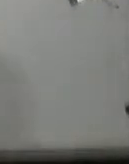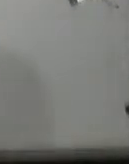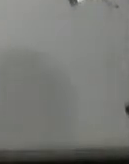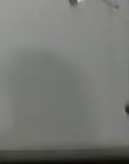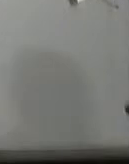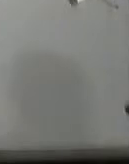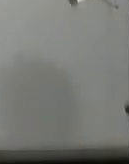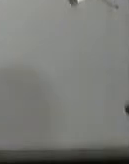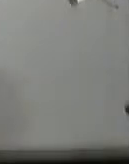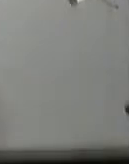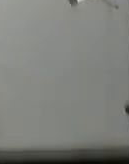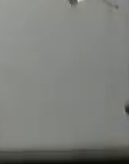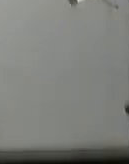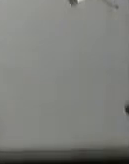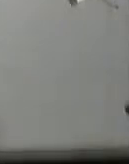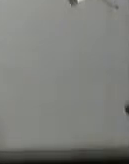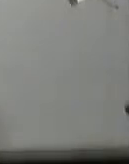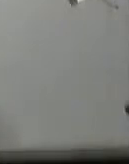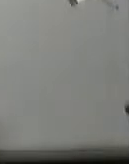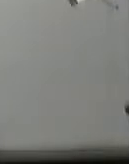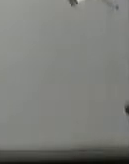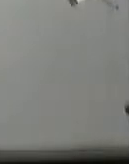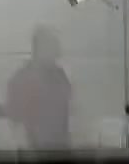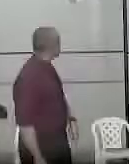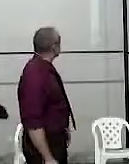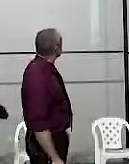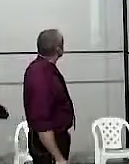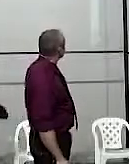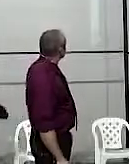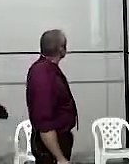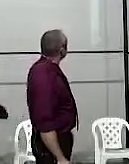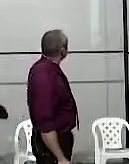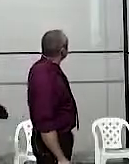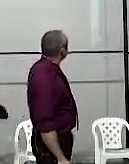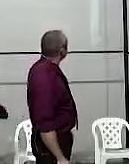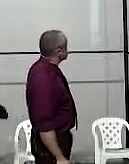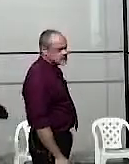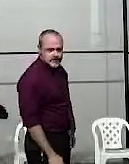contra a vontade de Deus.